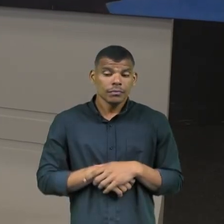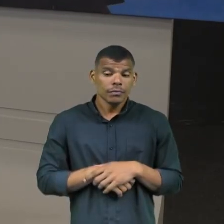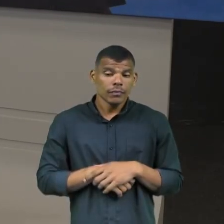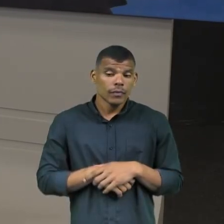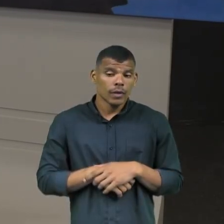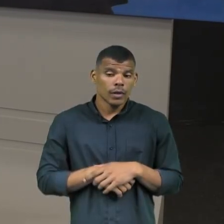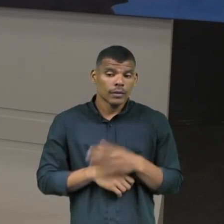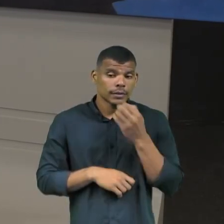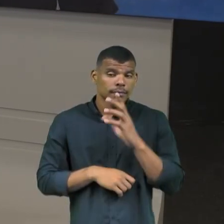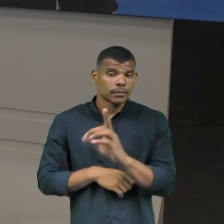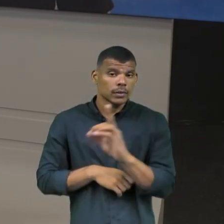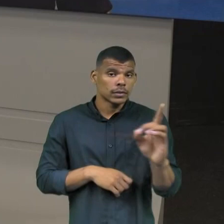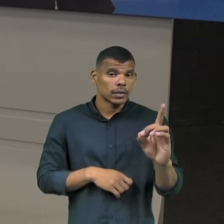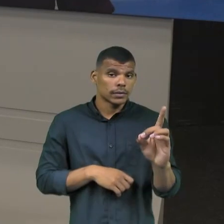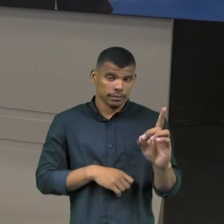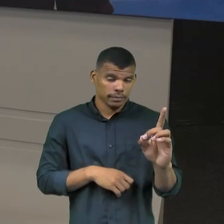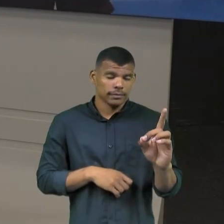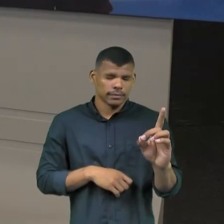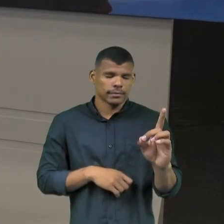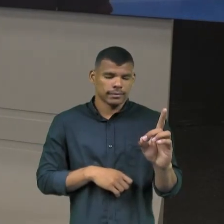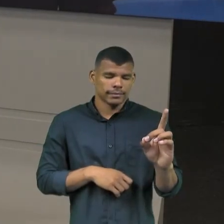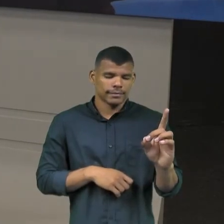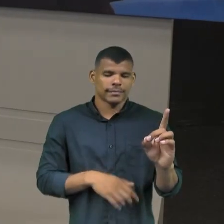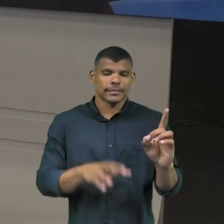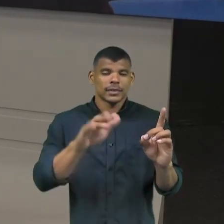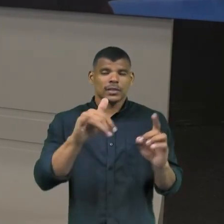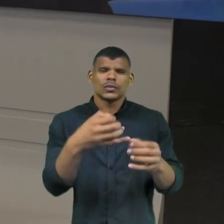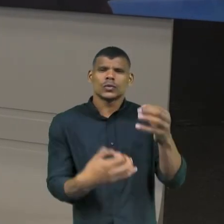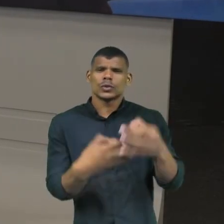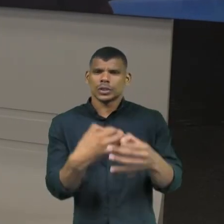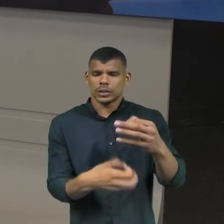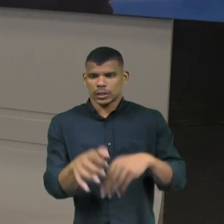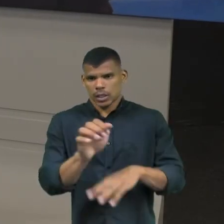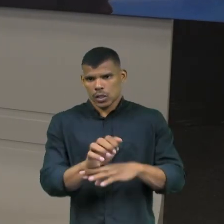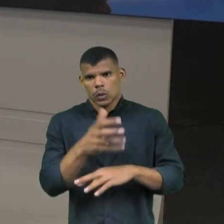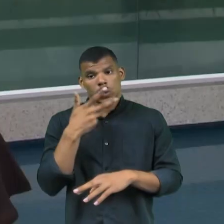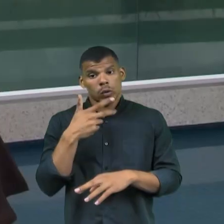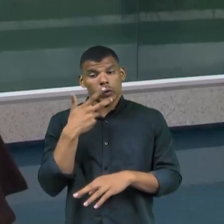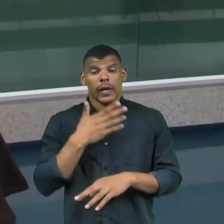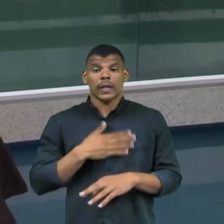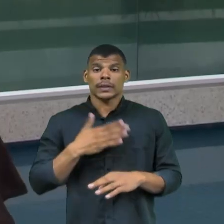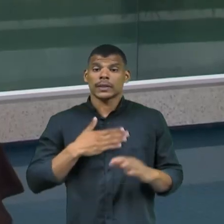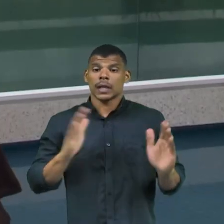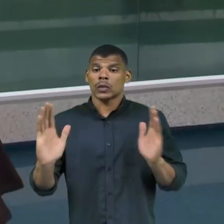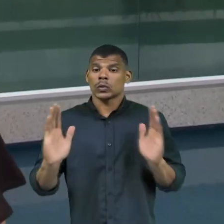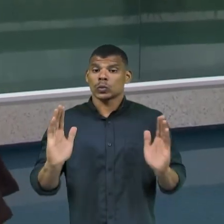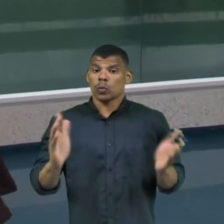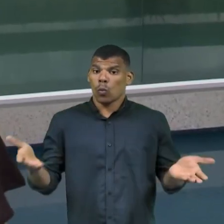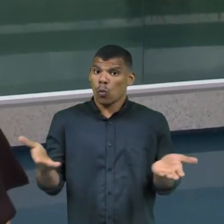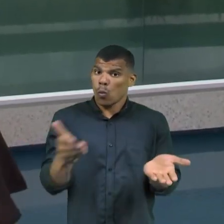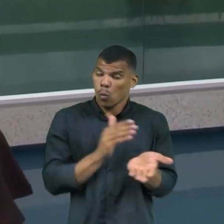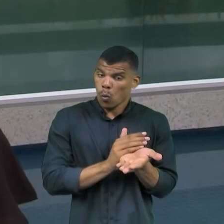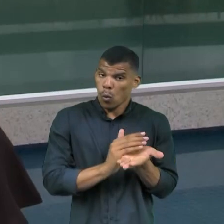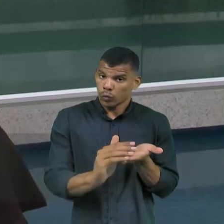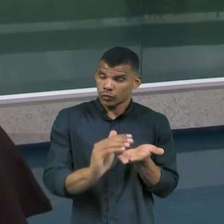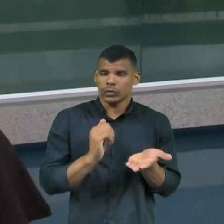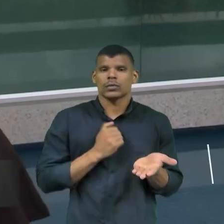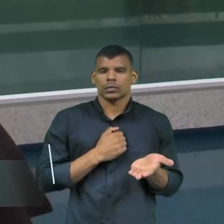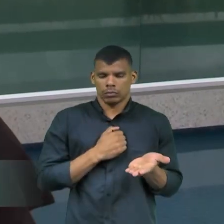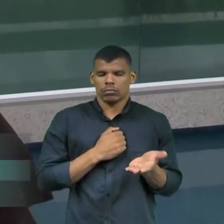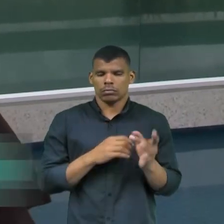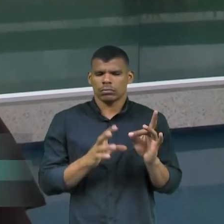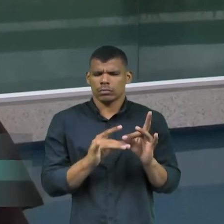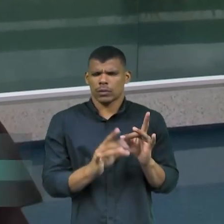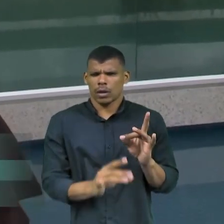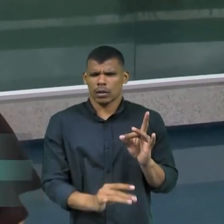Bom dia, Luciano. Isso mesmo, a Justiça Eleitoral do Ceará entra em recesso a partir de hoje. E para dar mais detalhes sobre